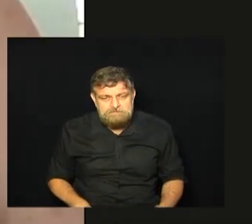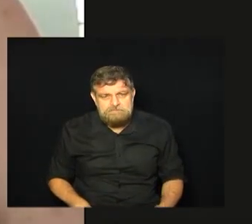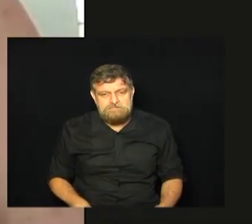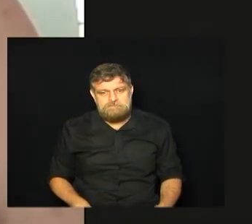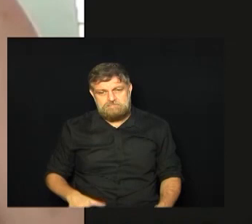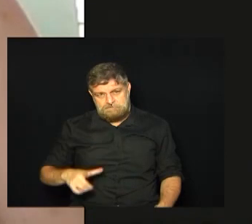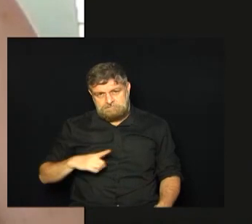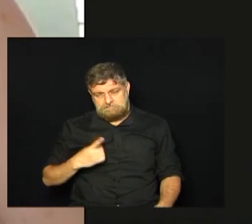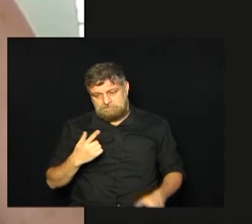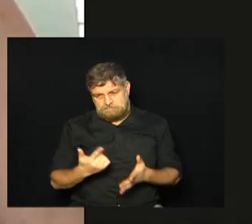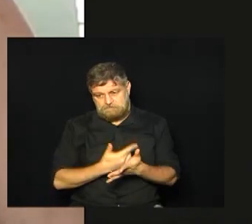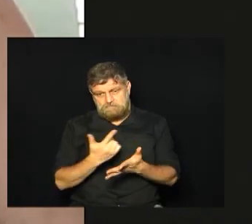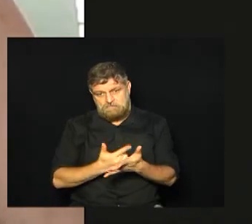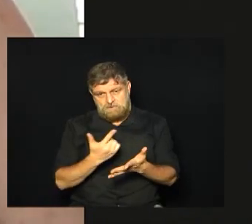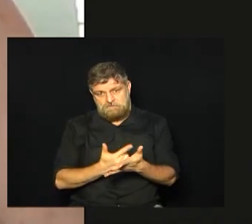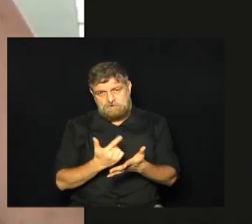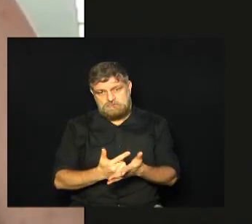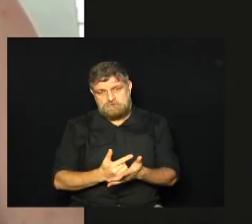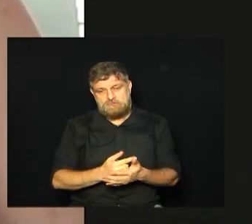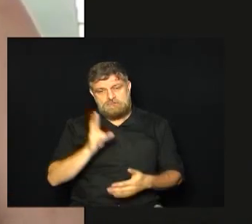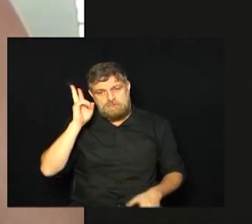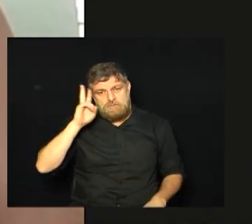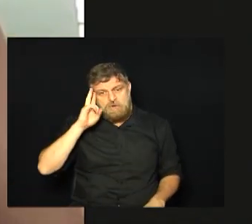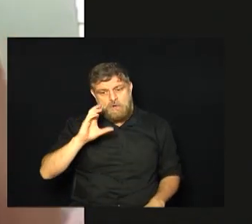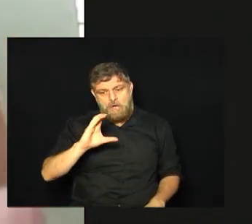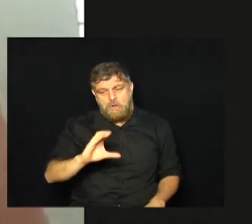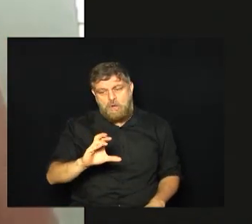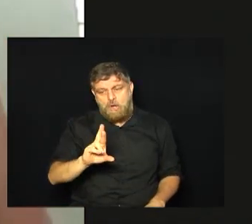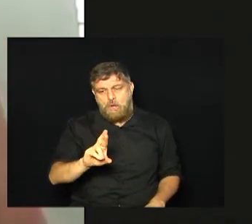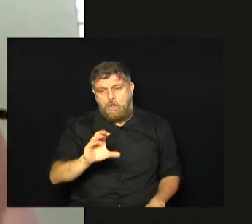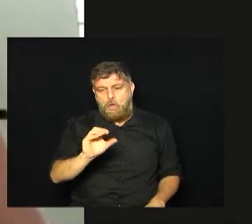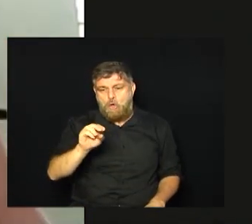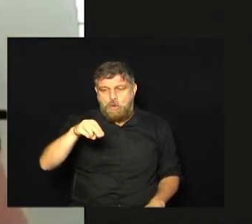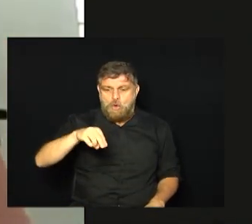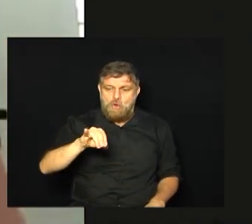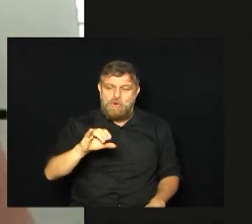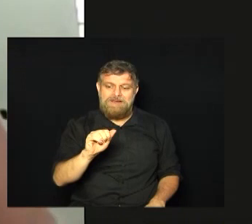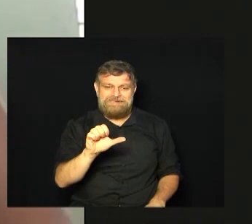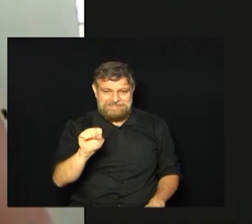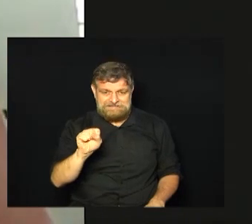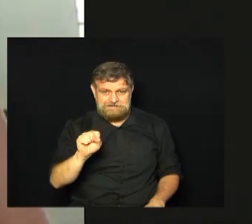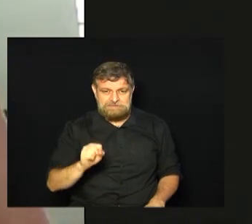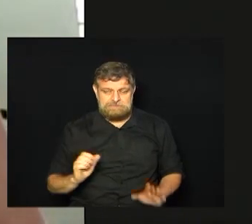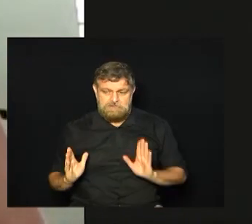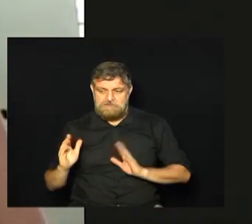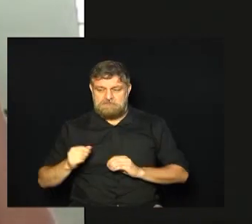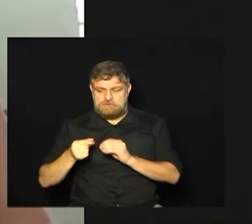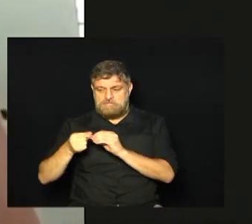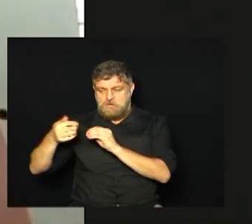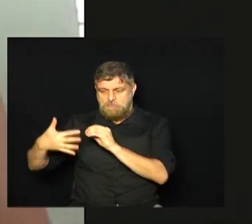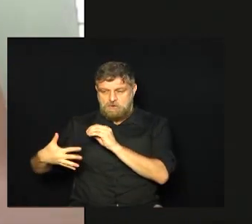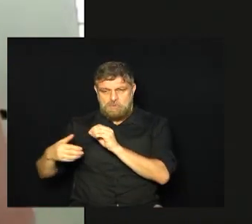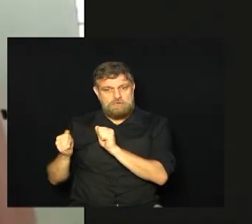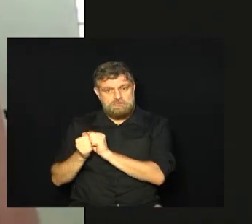Eu tenho um livro de crônicas também, né, Fluindo o Olhar, de uma época que eu tinha um blog com mais